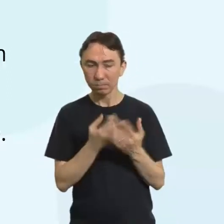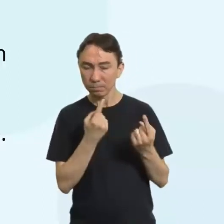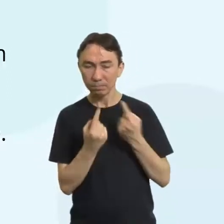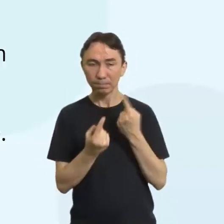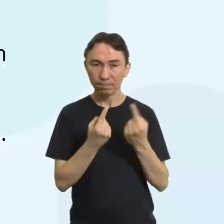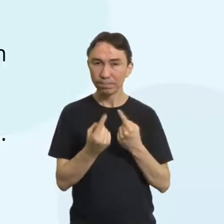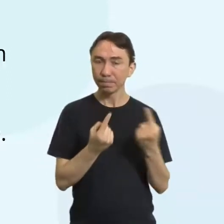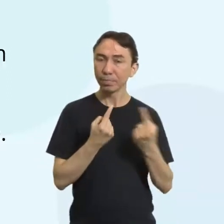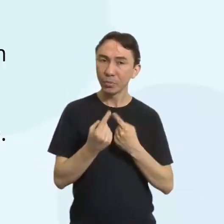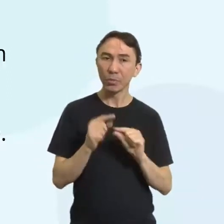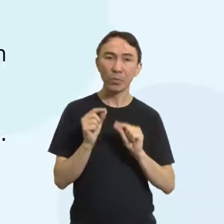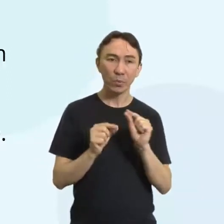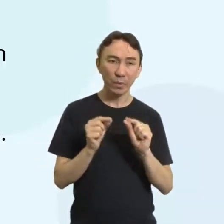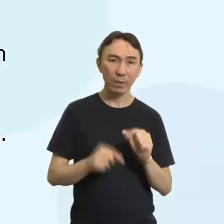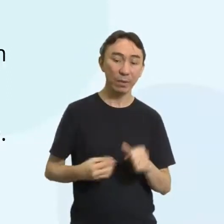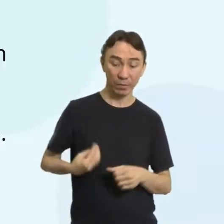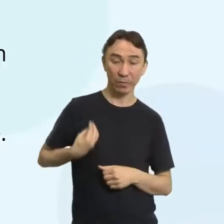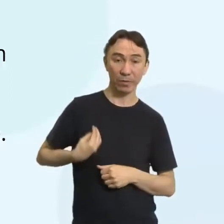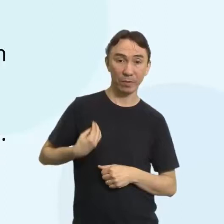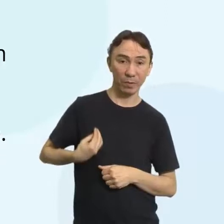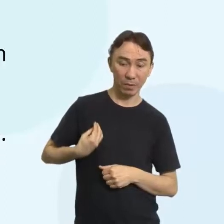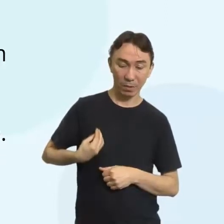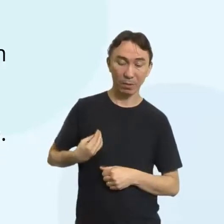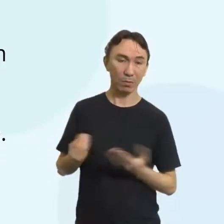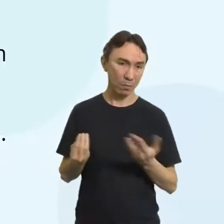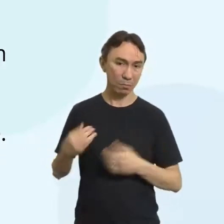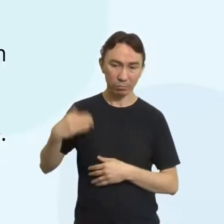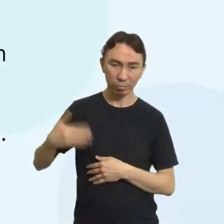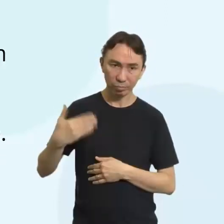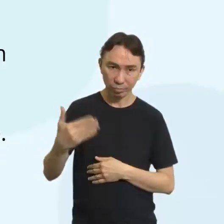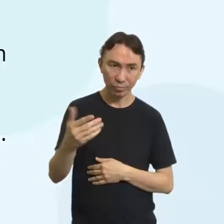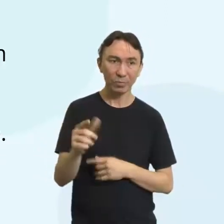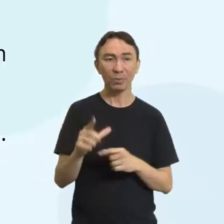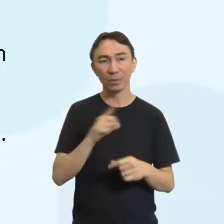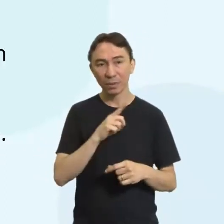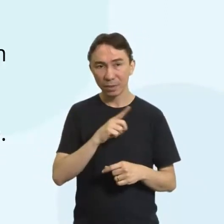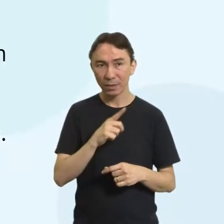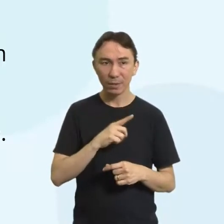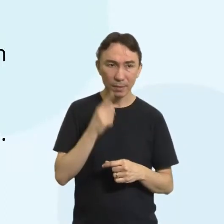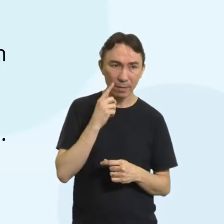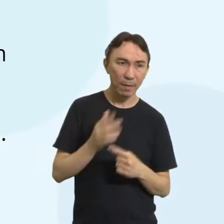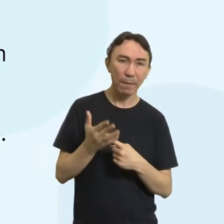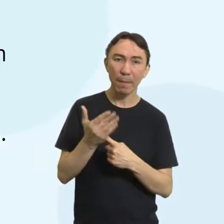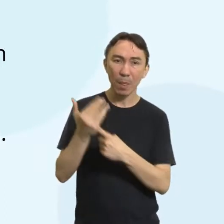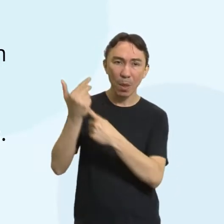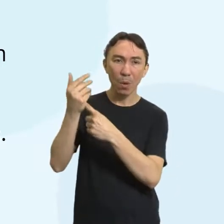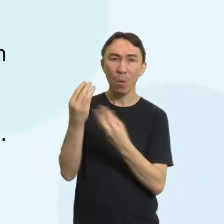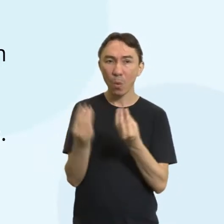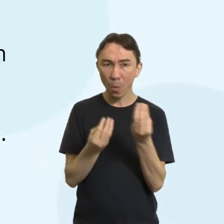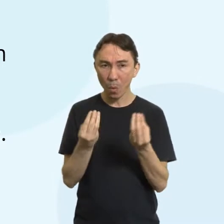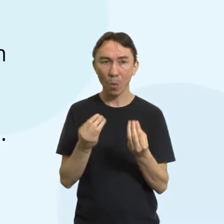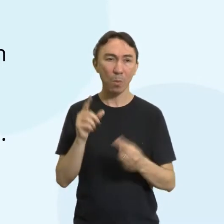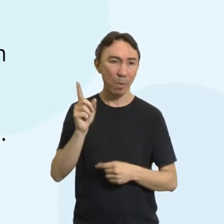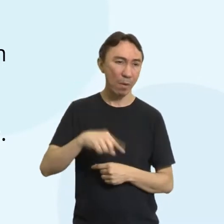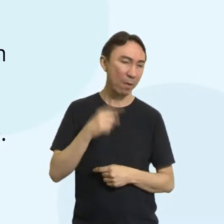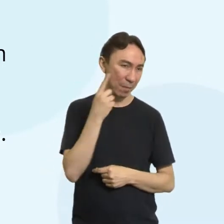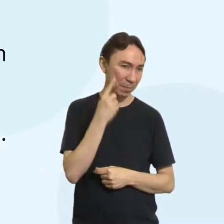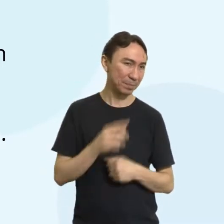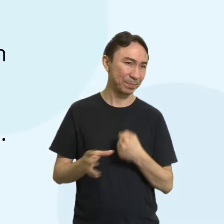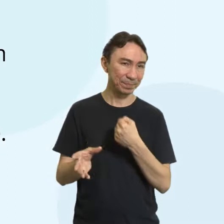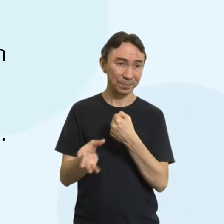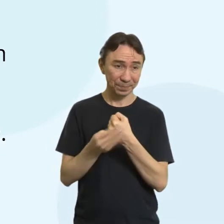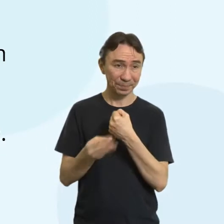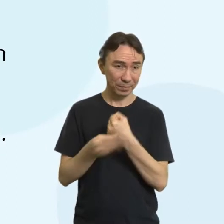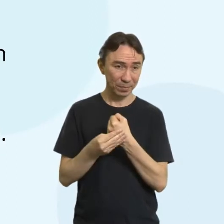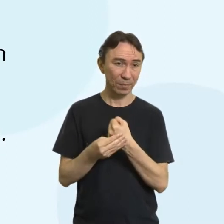vida contemporânea, analisando as implicações da relação entre ciência e ética. Objeto do conhecimento,